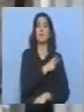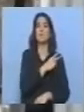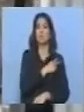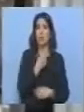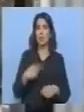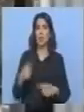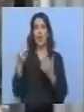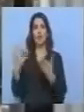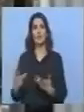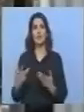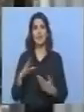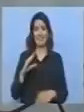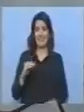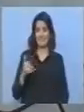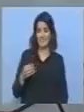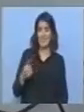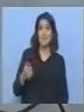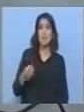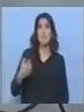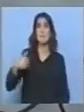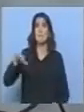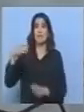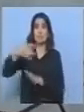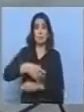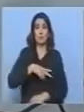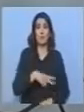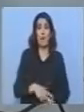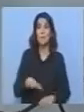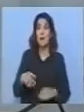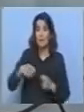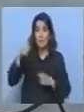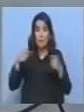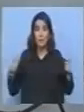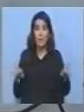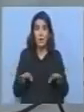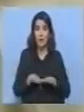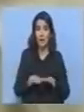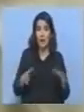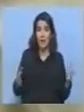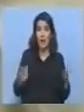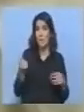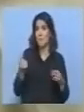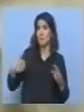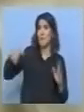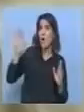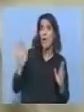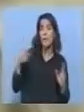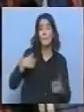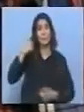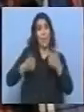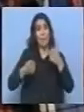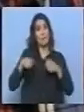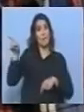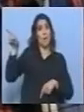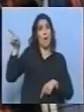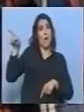têm orçamentos 10, 20, 50 vezes maiores que os nossos, tendo a nossa dimensão, é com estes que nos estamos a comparar, é com estes que estamos a competir e,